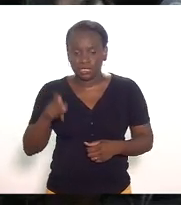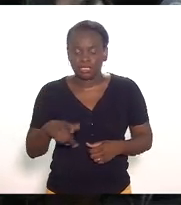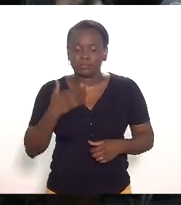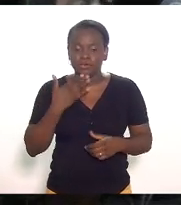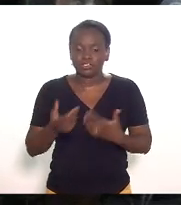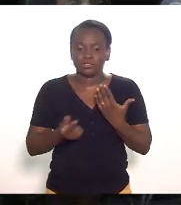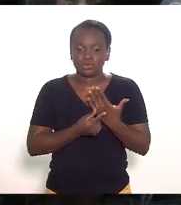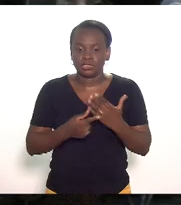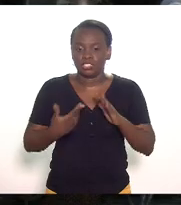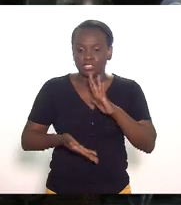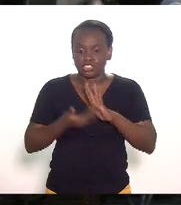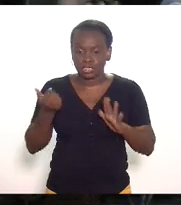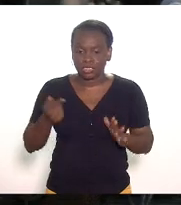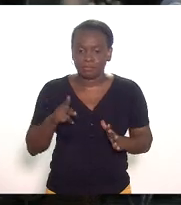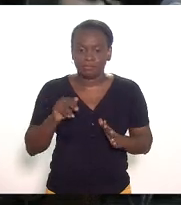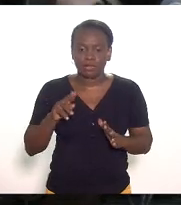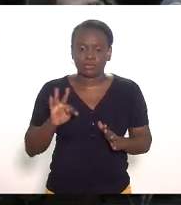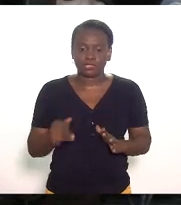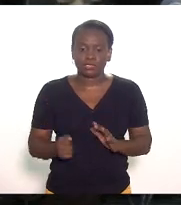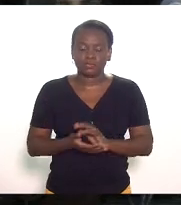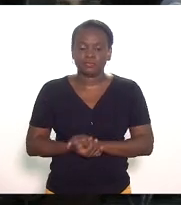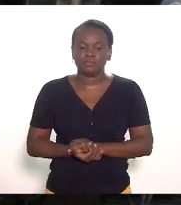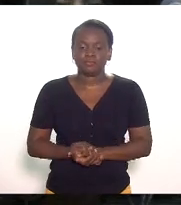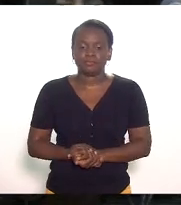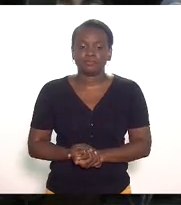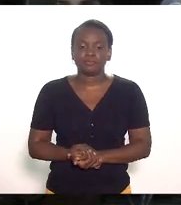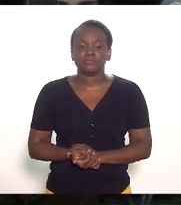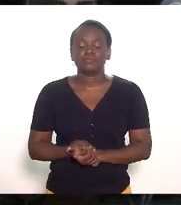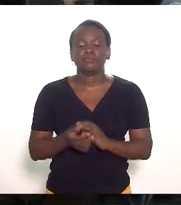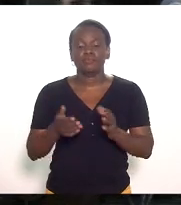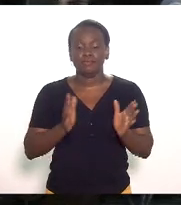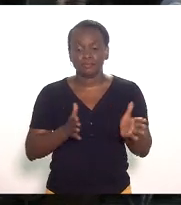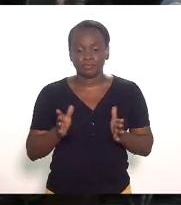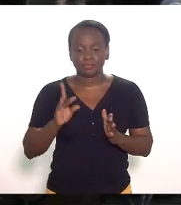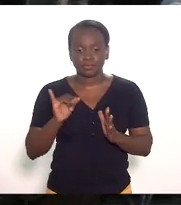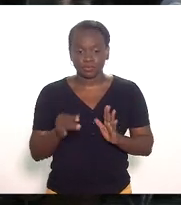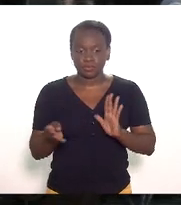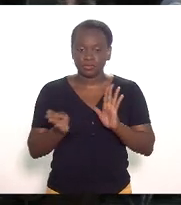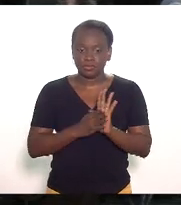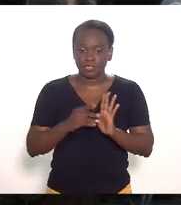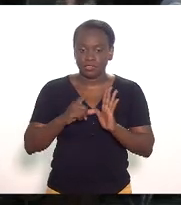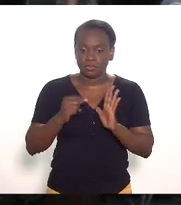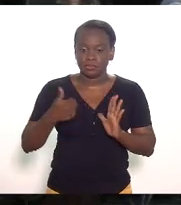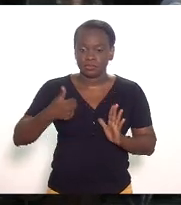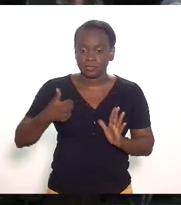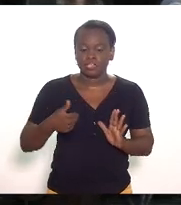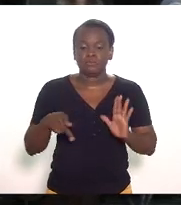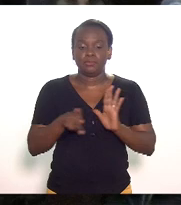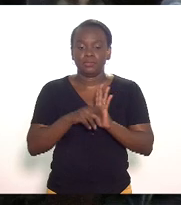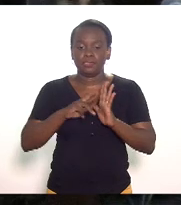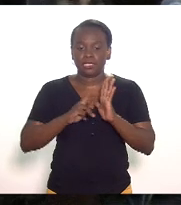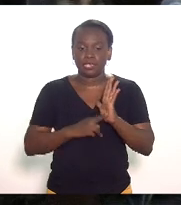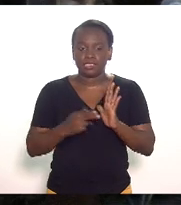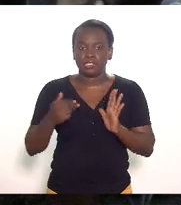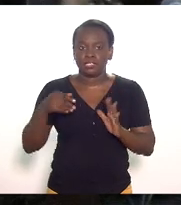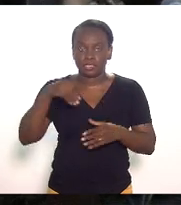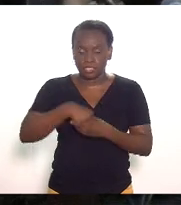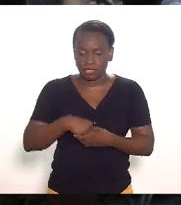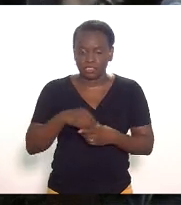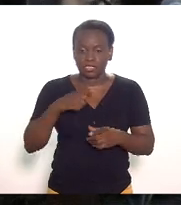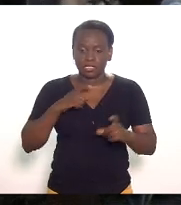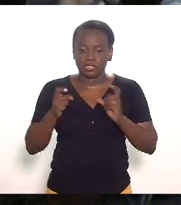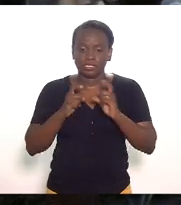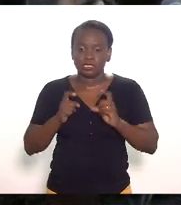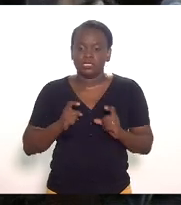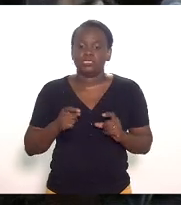autores, está sendo retirado de pauta. Incluído na ordem do dia, de acordo com o parágrafo 1º do artigo 47 do Regimento Interno, em tramitação ordinária,